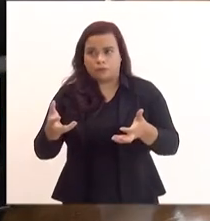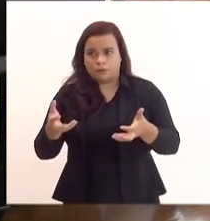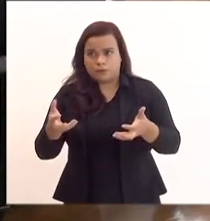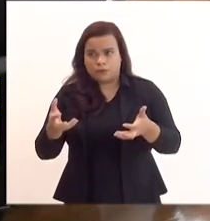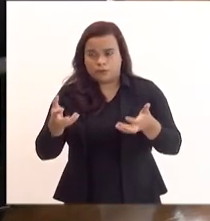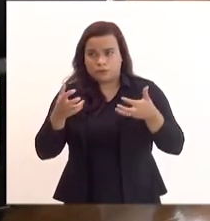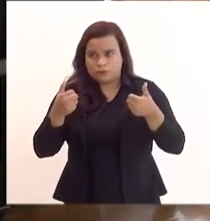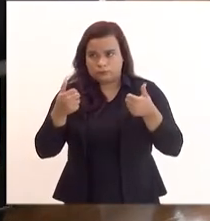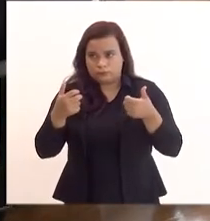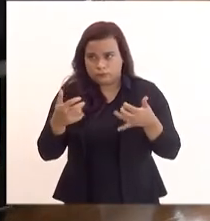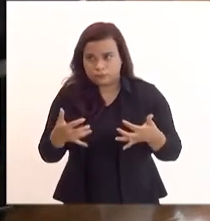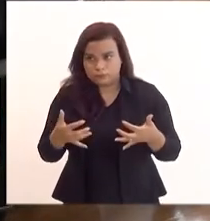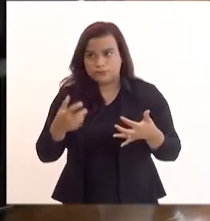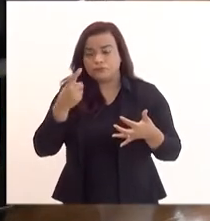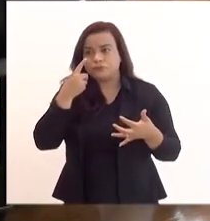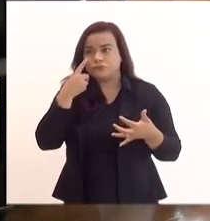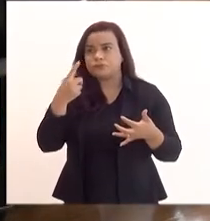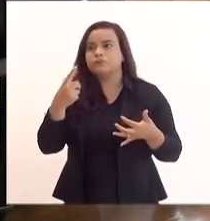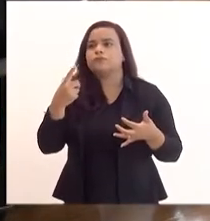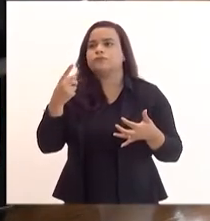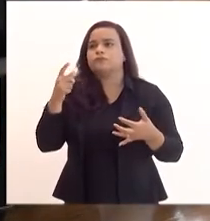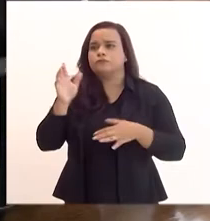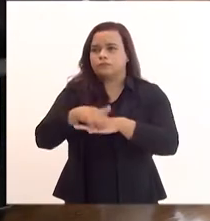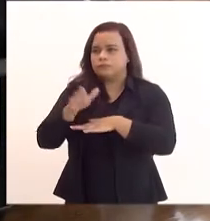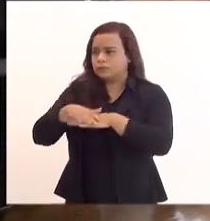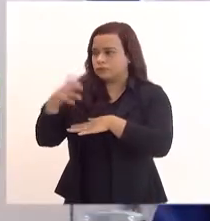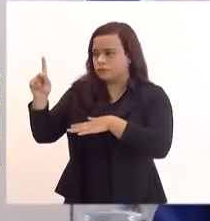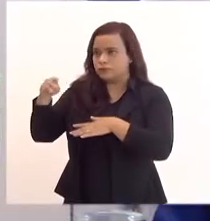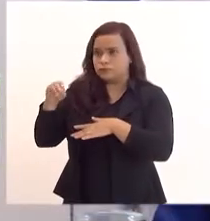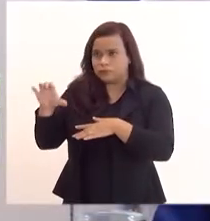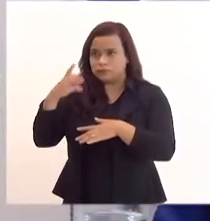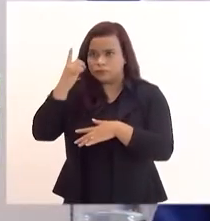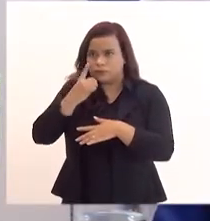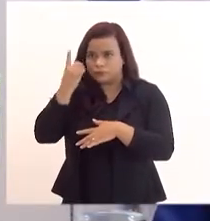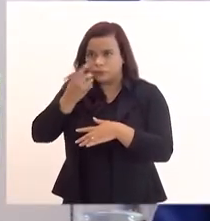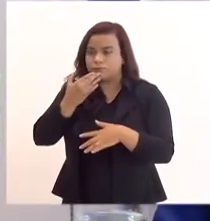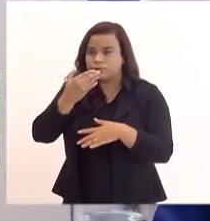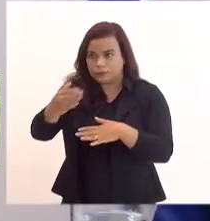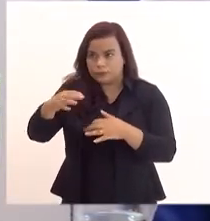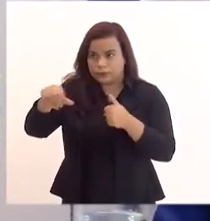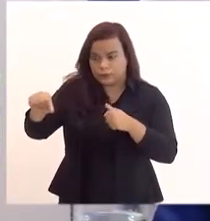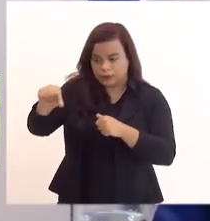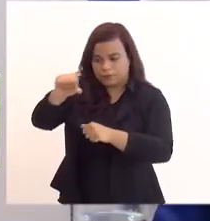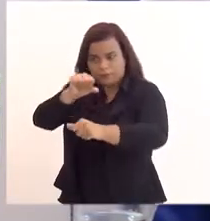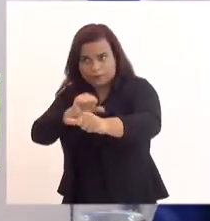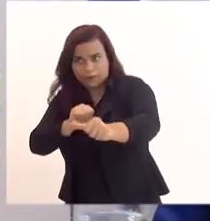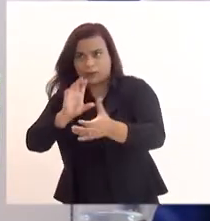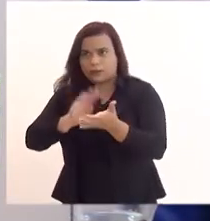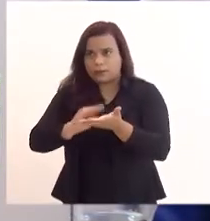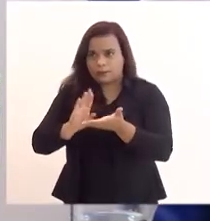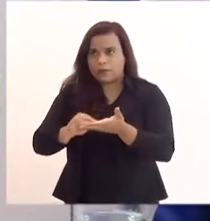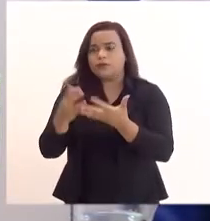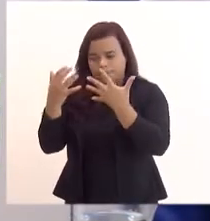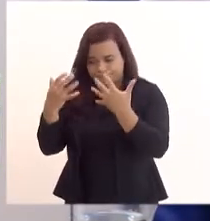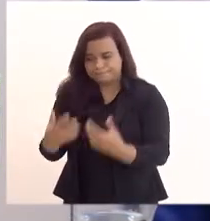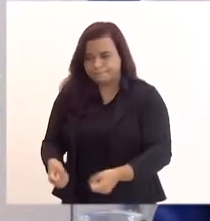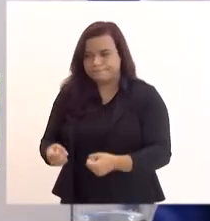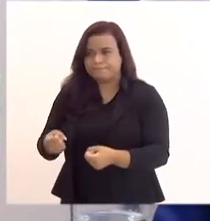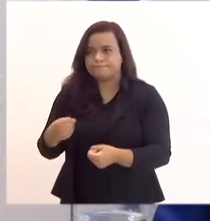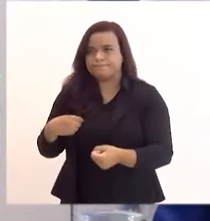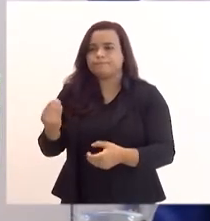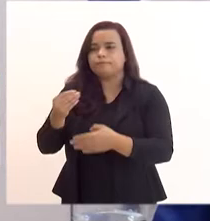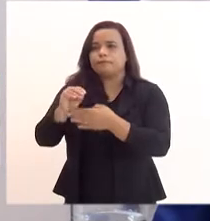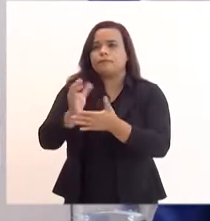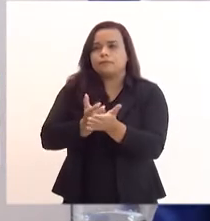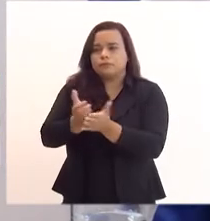Vamos colocar aqui. Há um pedido do deputado Mink para a inversão da pauta. Eu vou acolher o pedido e colocamos em discussão. Então,